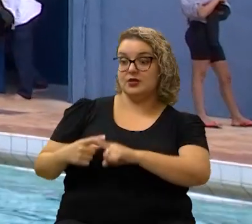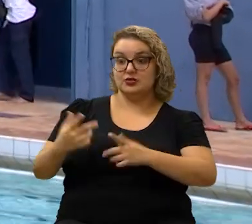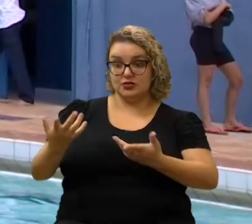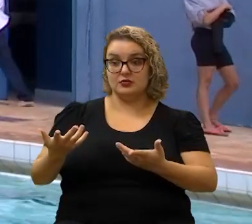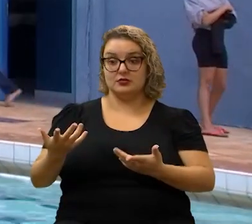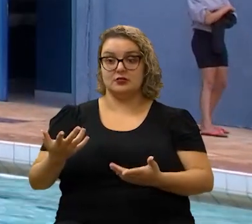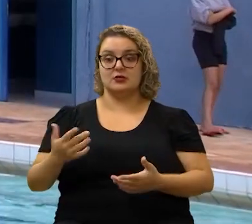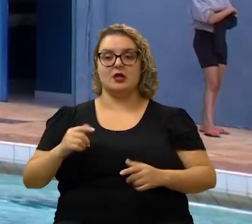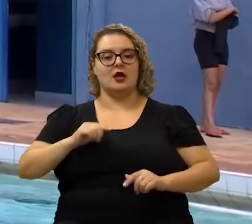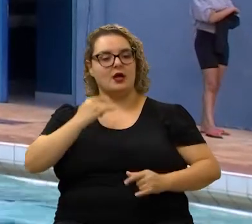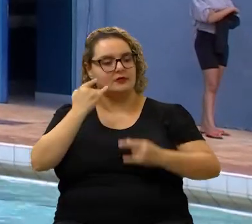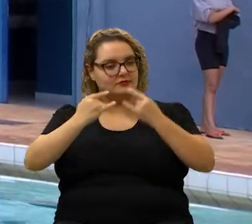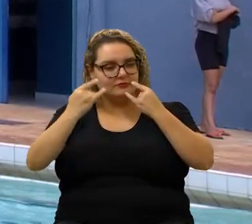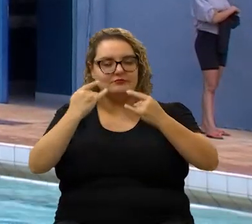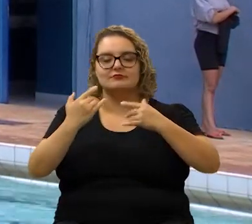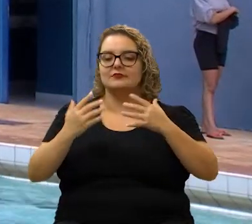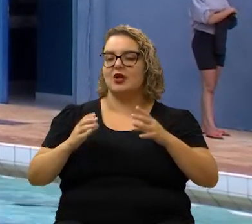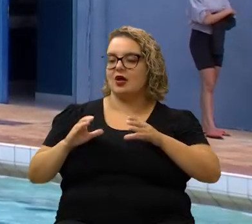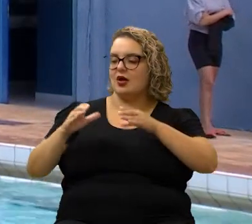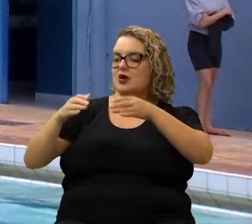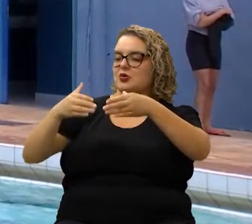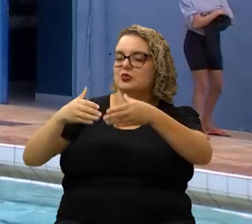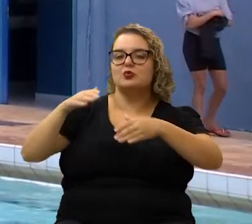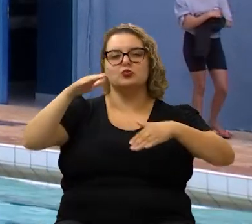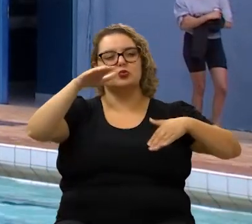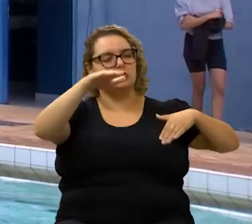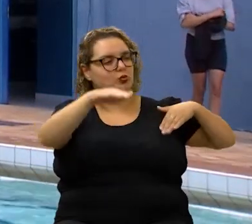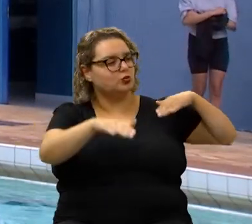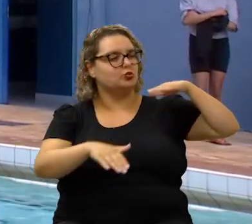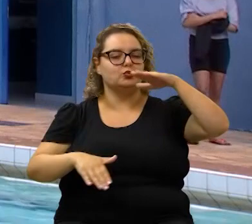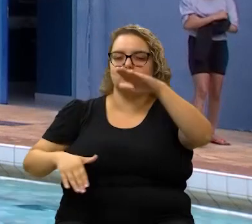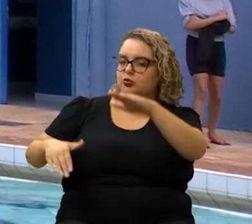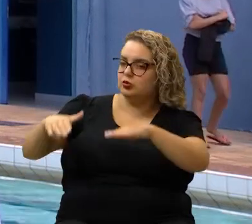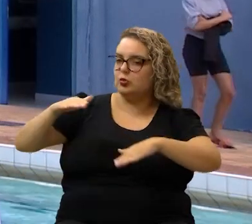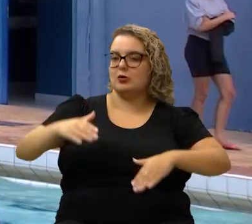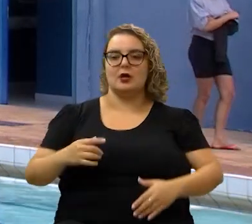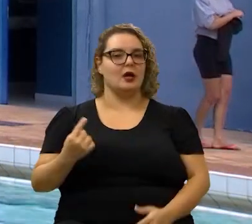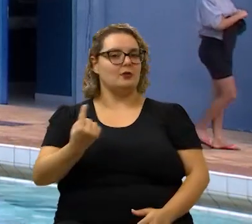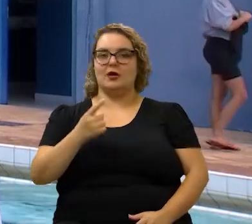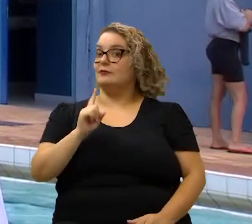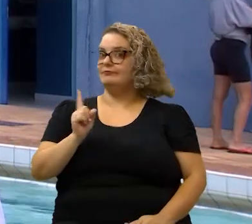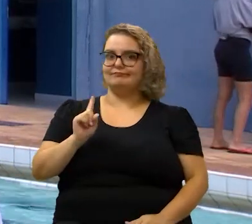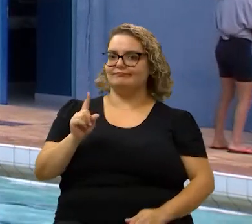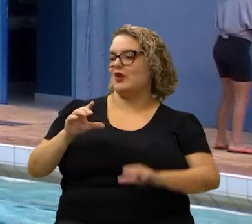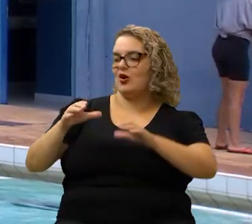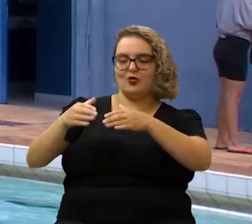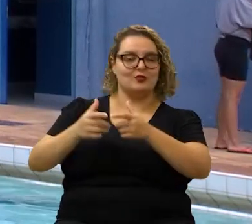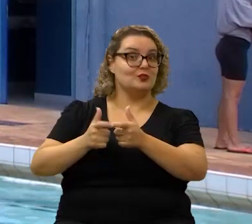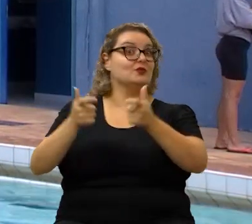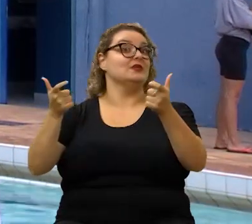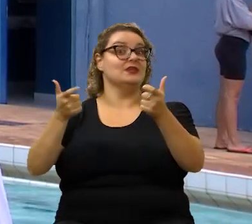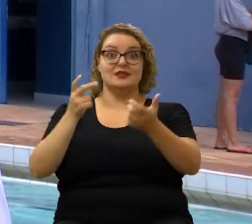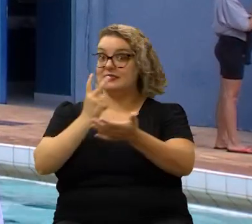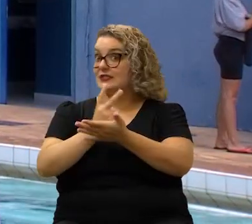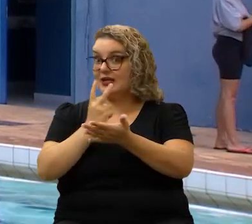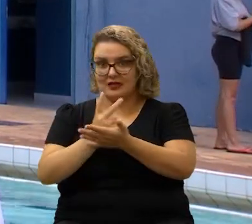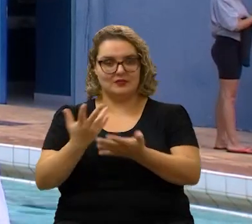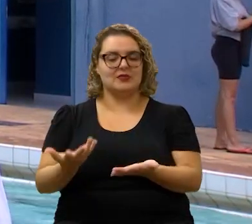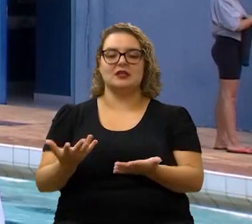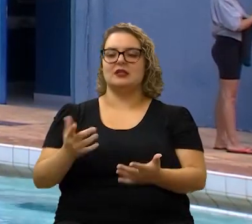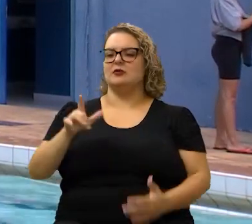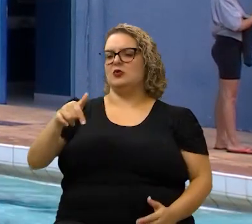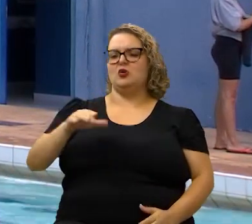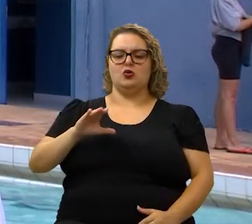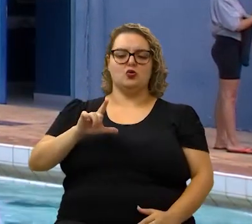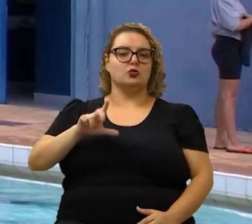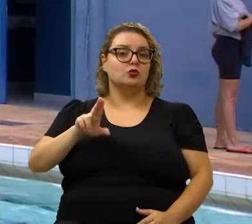competindo. E aí eu fui me interessando, aquele grupo de natação, fala que natação é um esporte solitário, mas não é, porque o grupo sempre foi grande. Depois